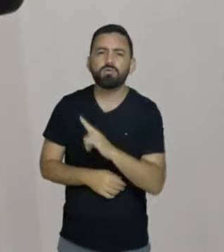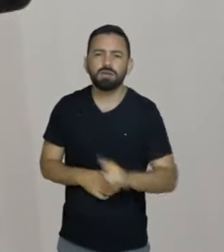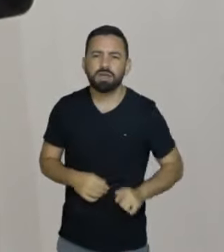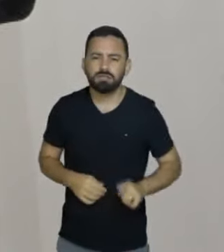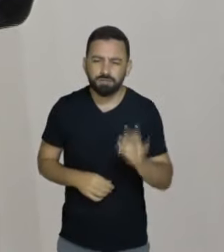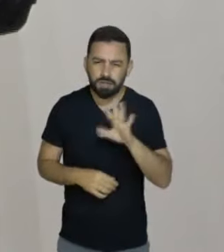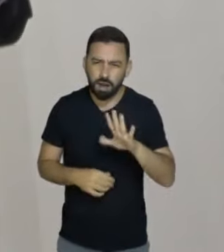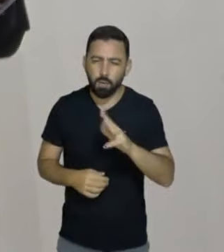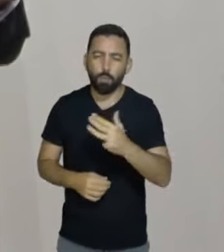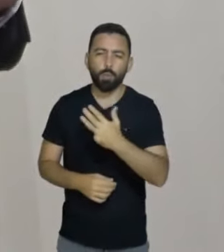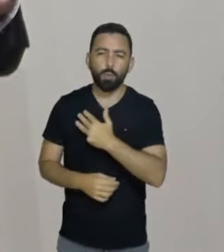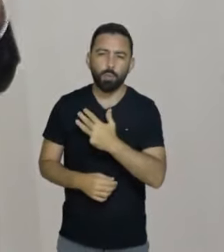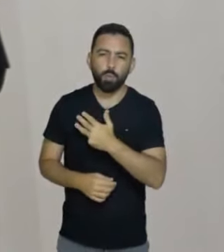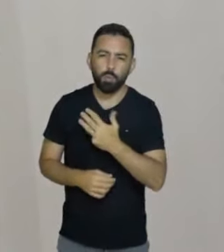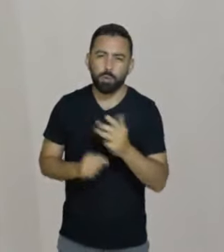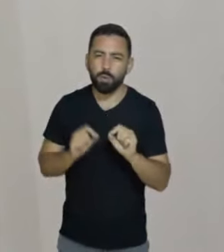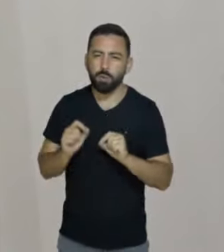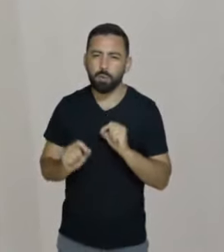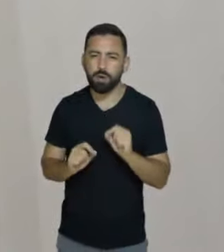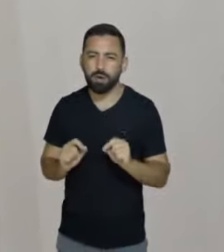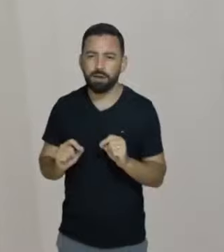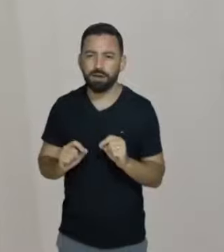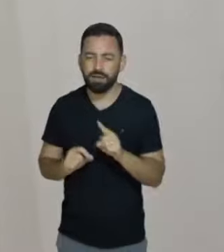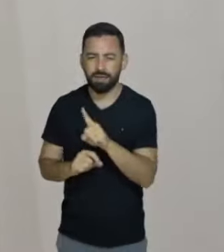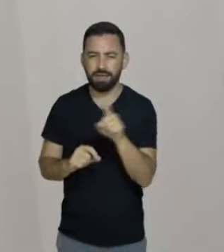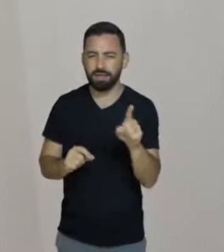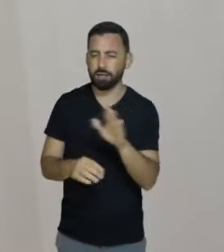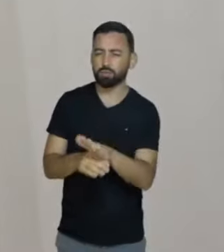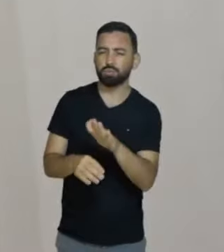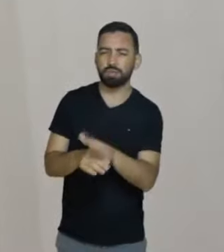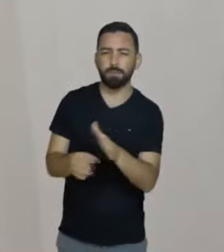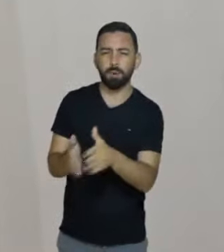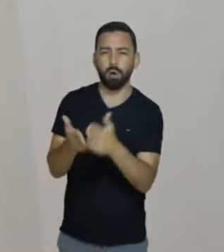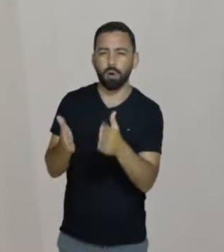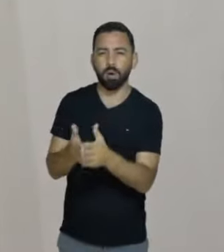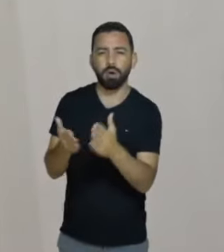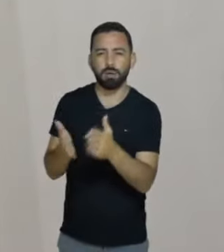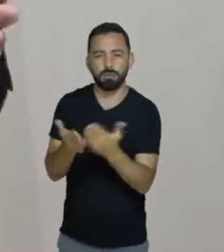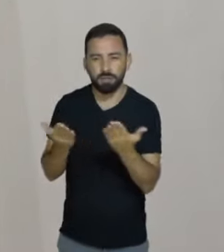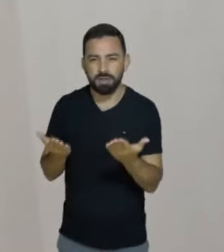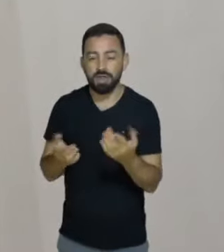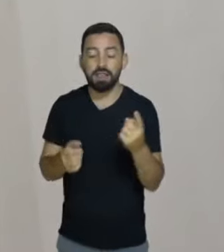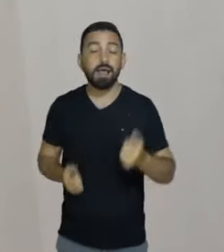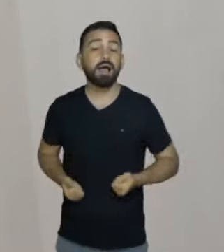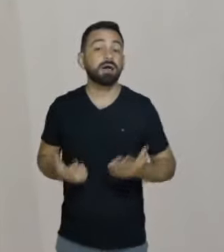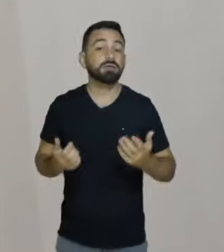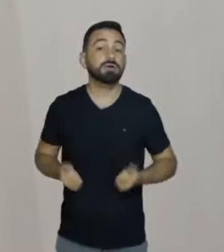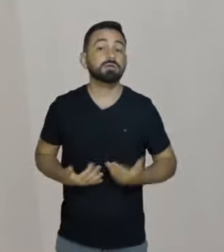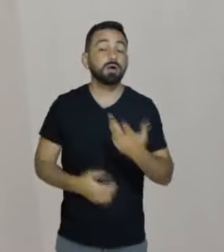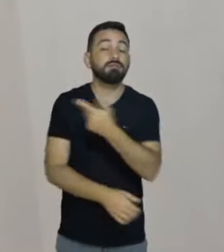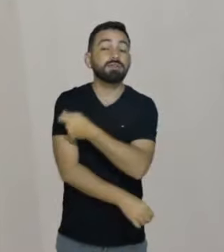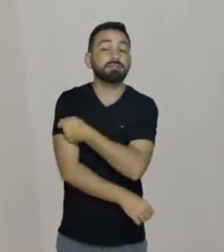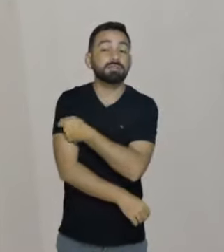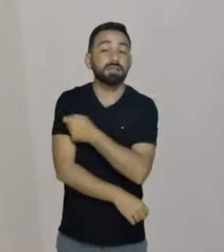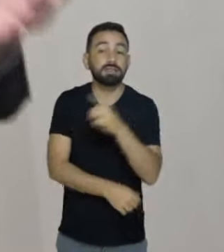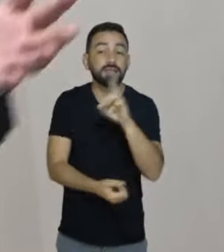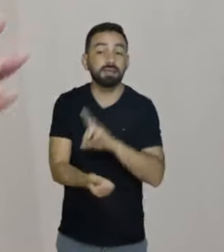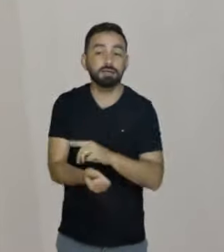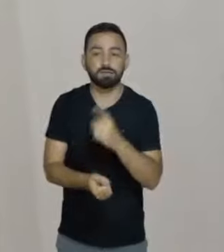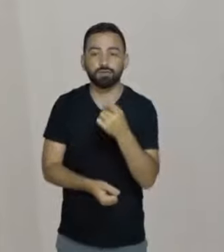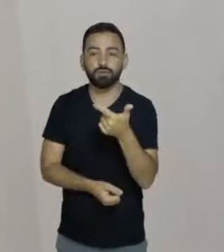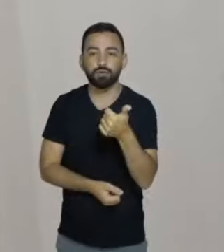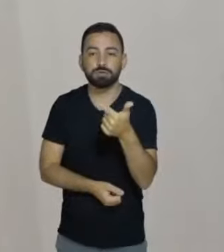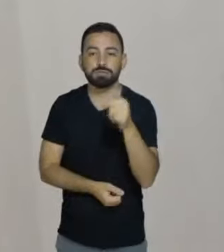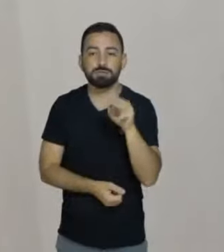governo do Lula, aquele que é o pai dos pobres, gastou para a compra de vacina para dengue? 12 milhões